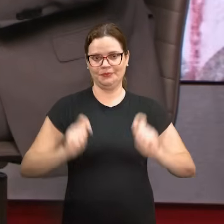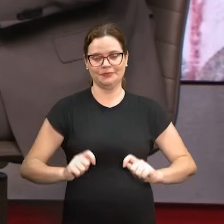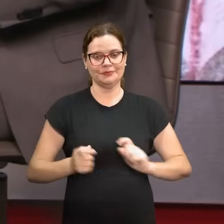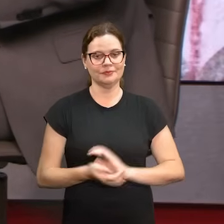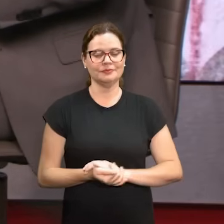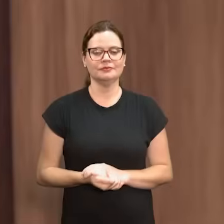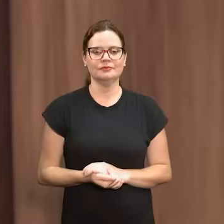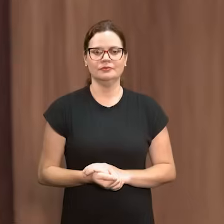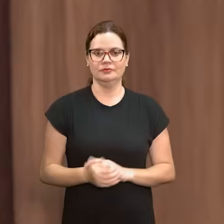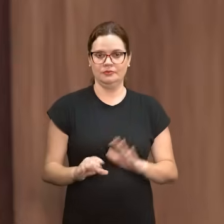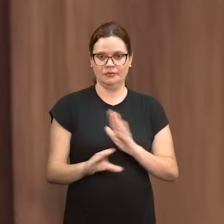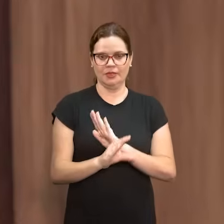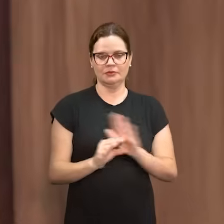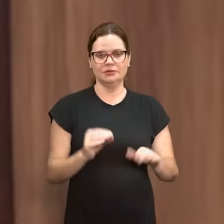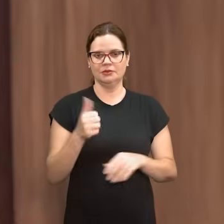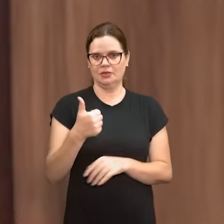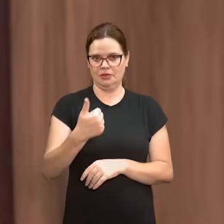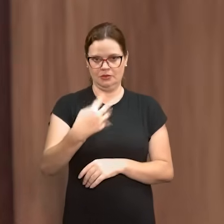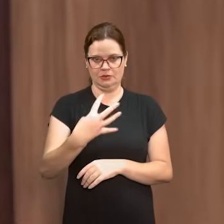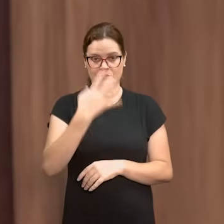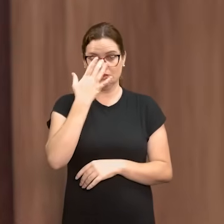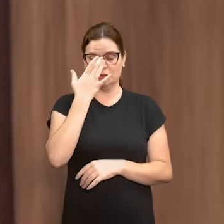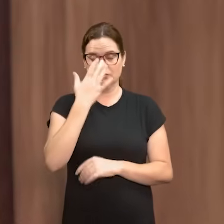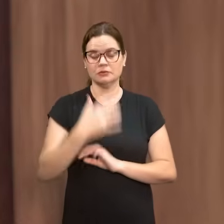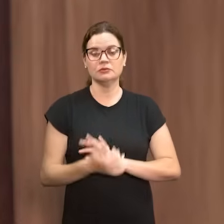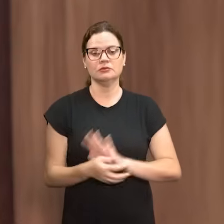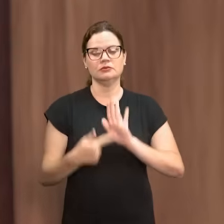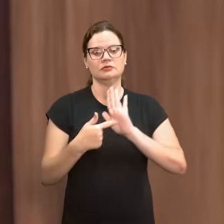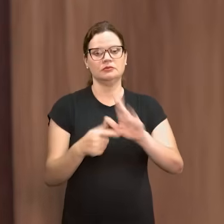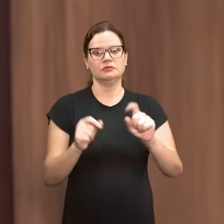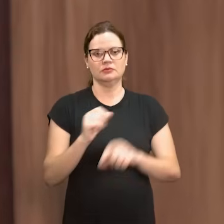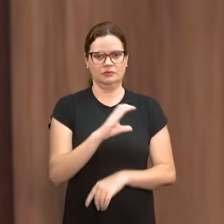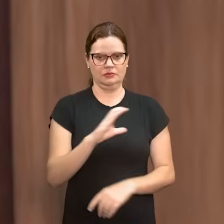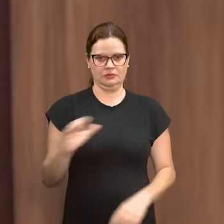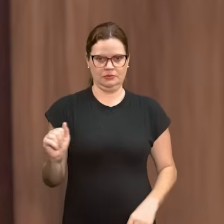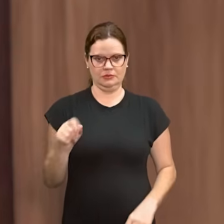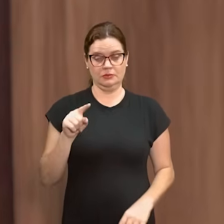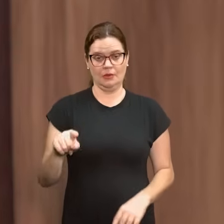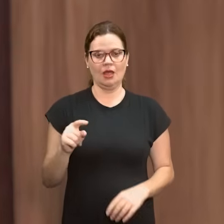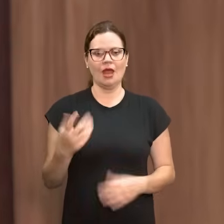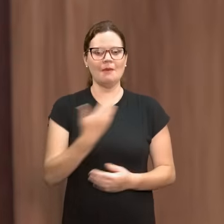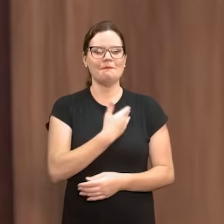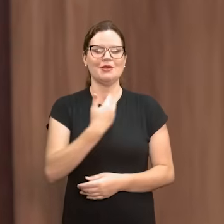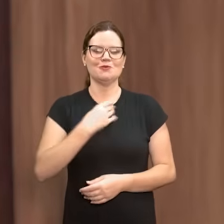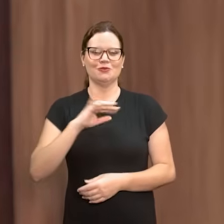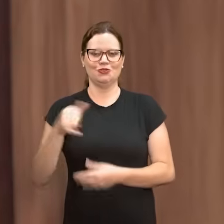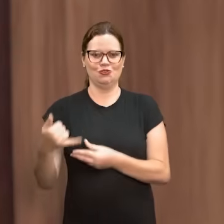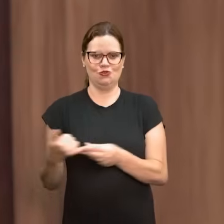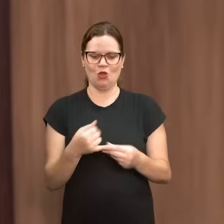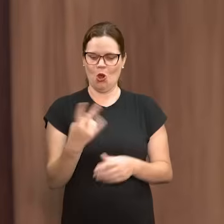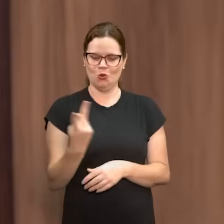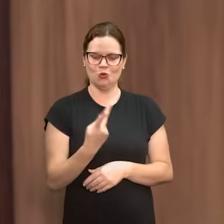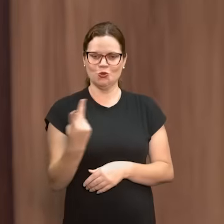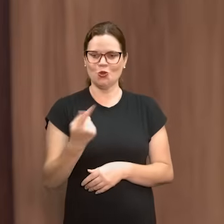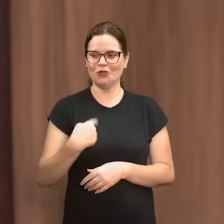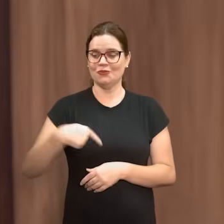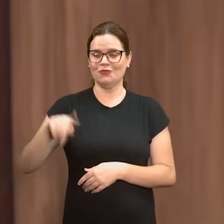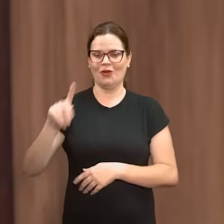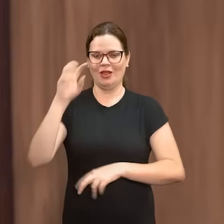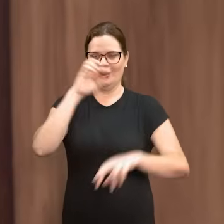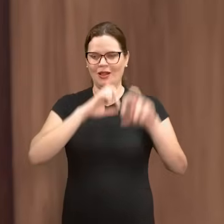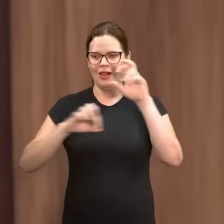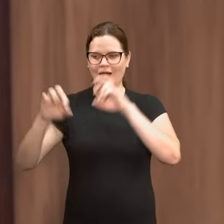agora? Capítulo 14, Calebe aqui agora, aquele companheiro de Josué, que foi entre os